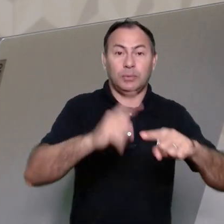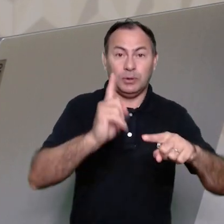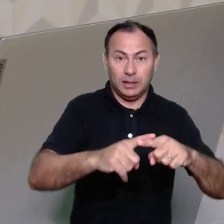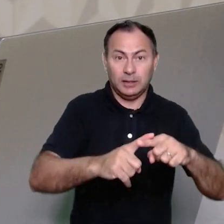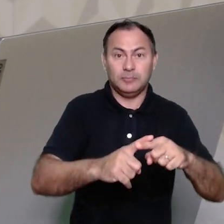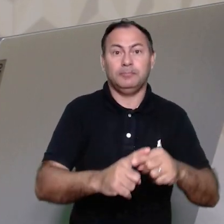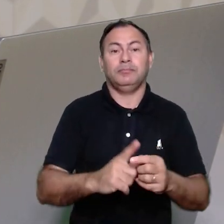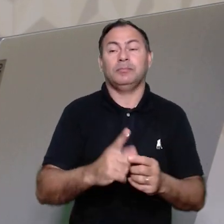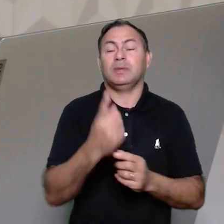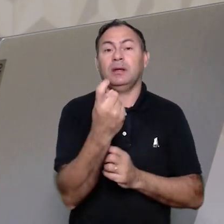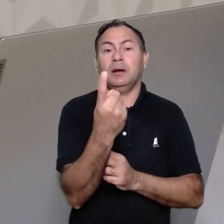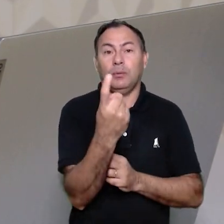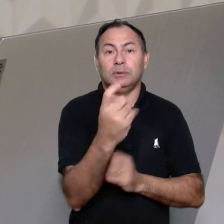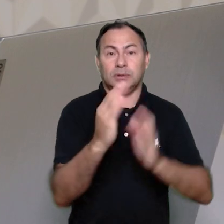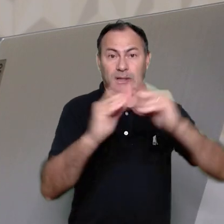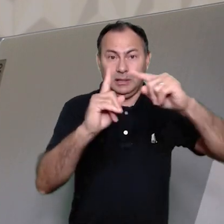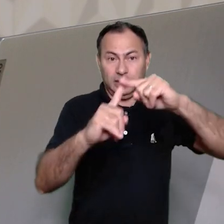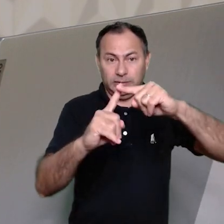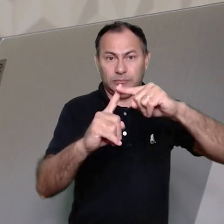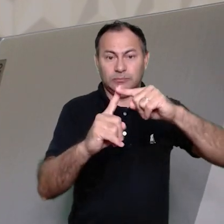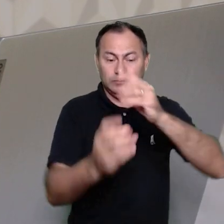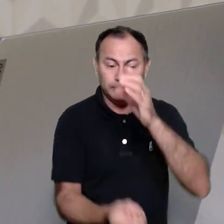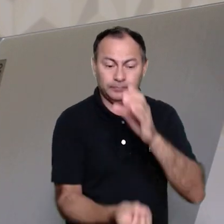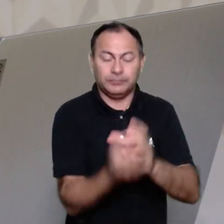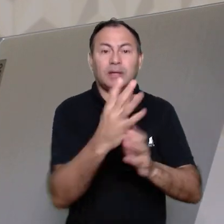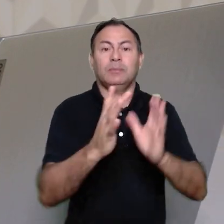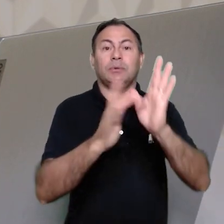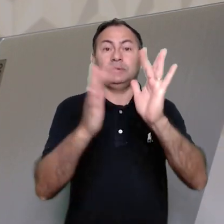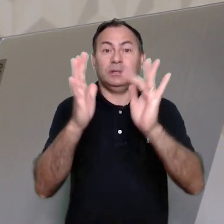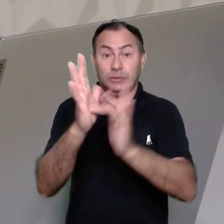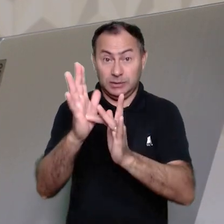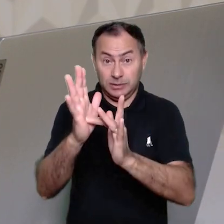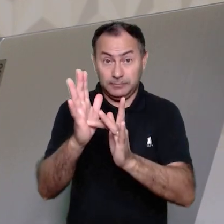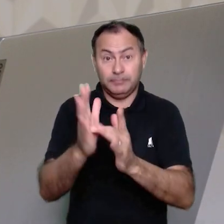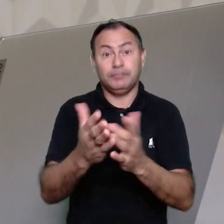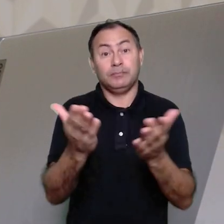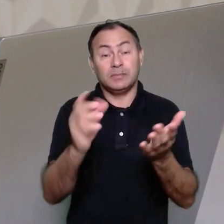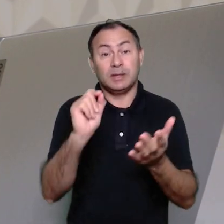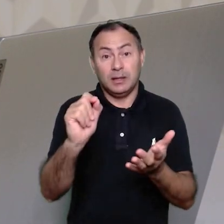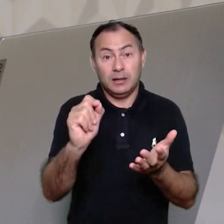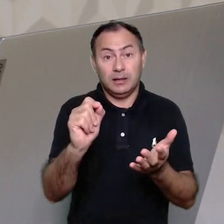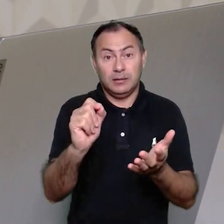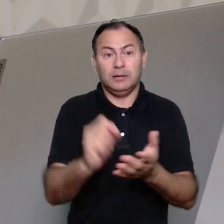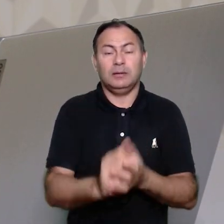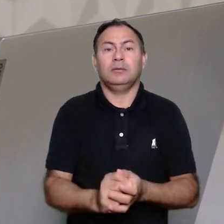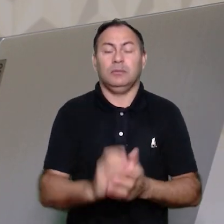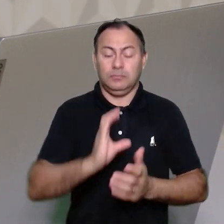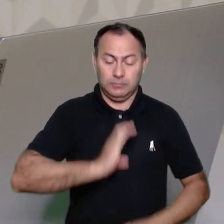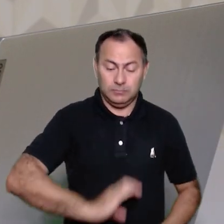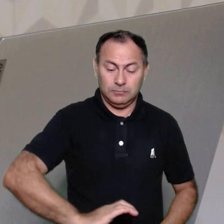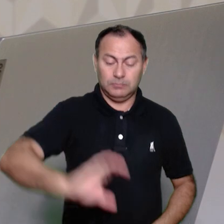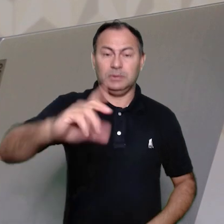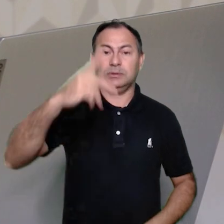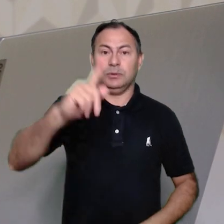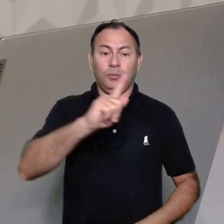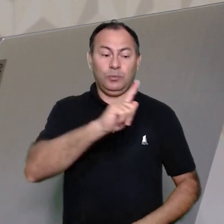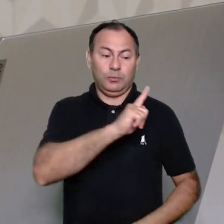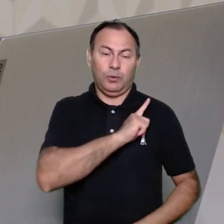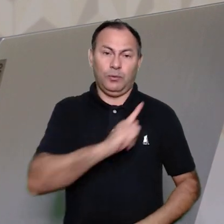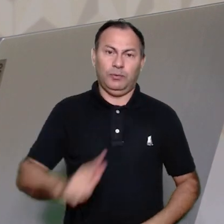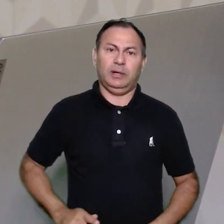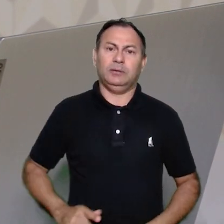porque é a única igreja fundada por Jesus Cristo que confiou o seu